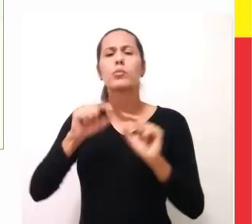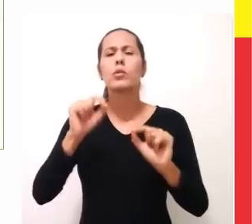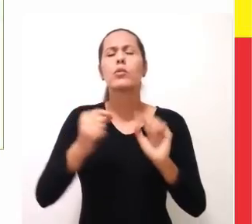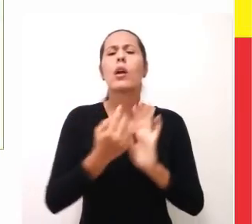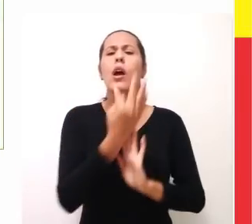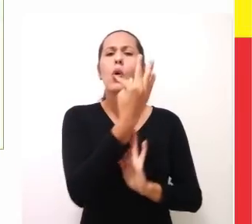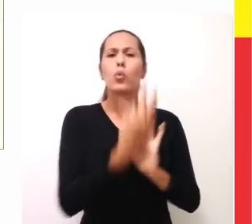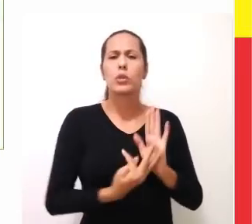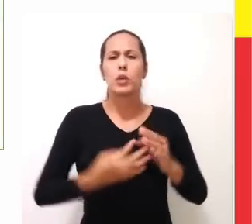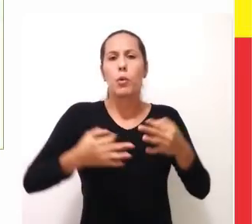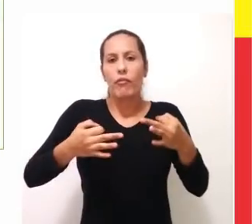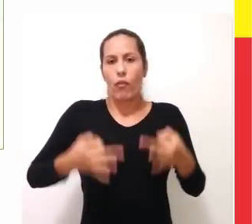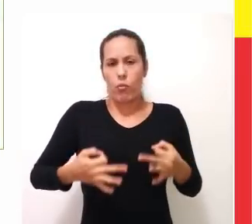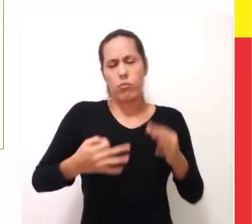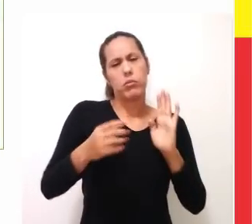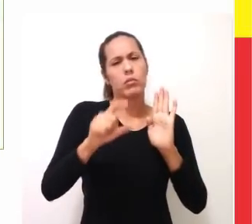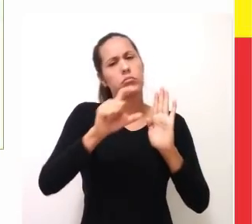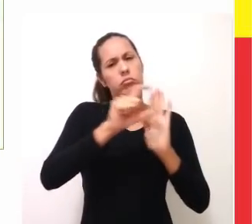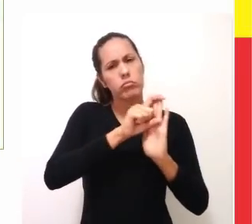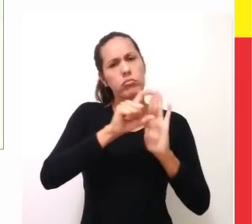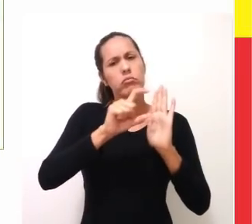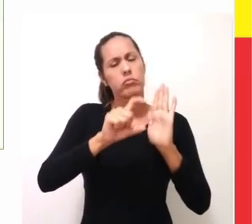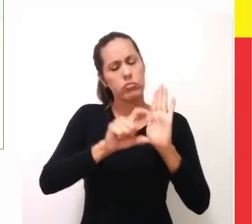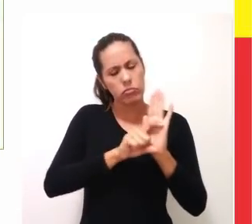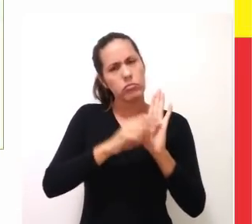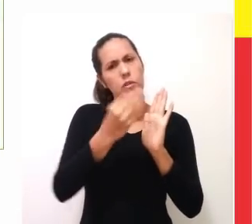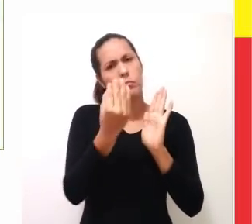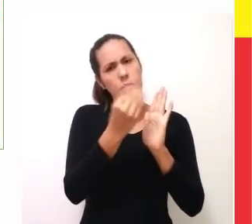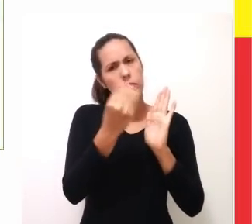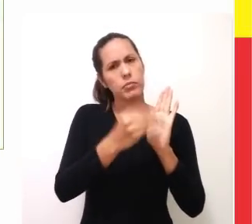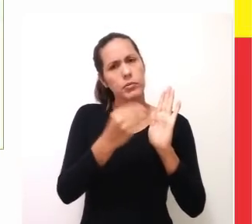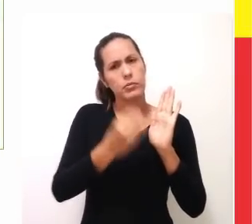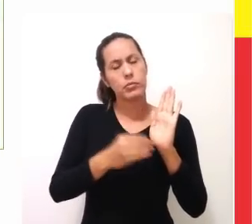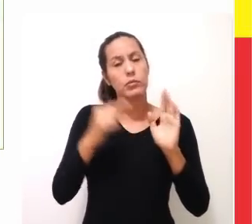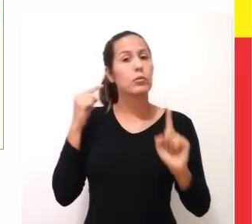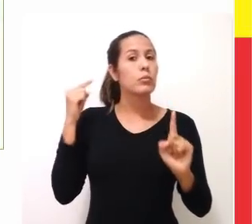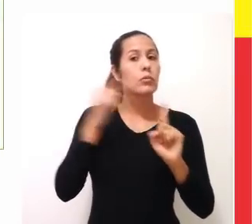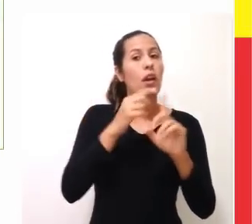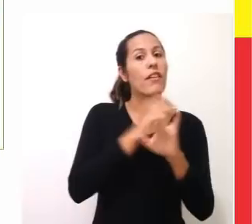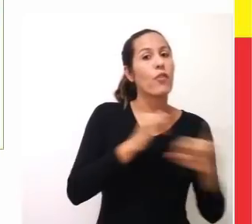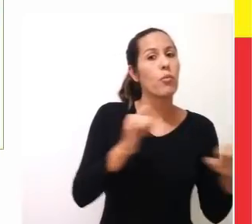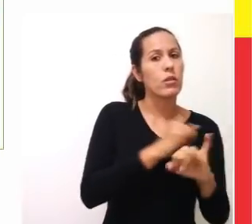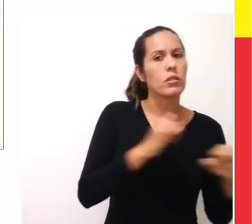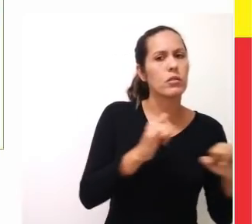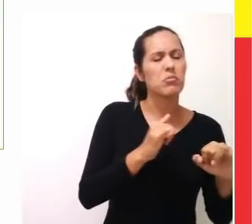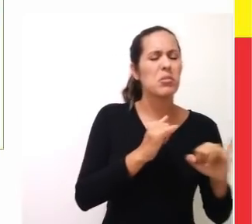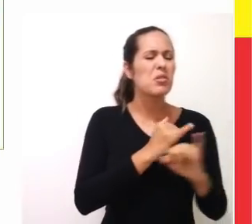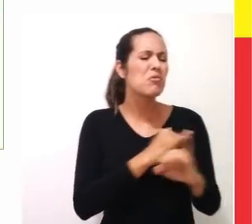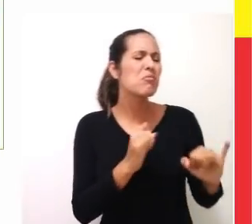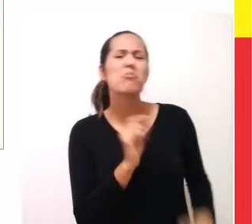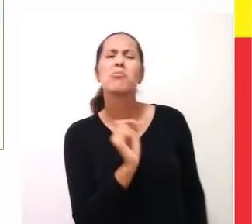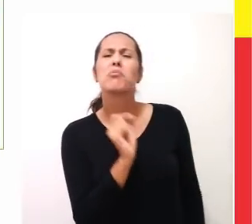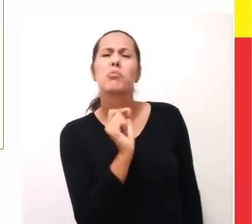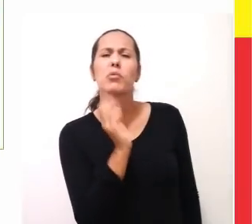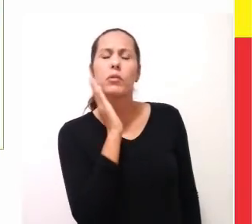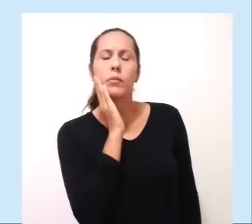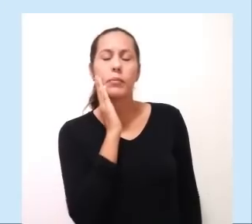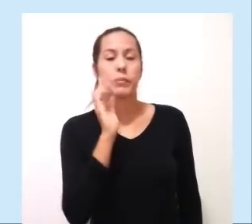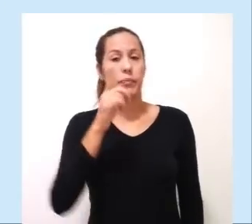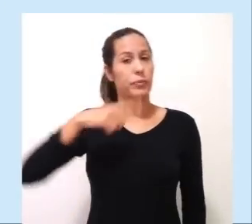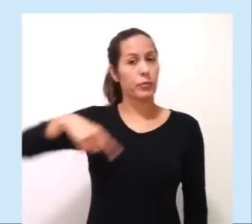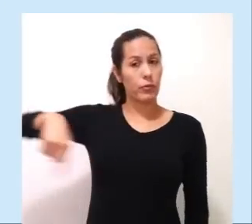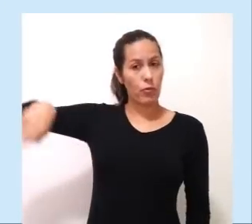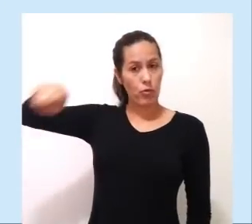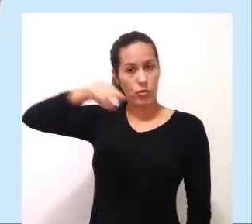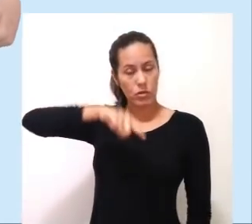que não chame a atenção sobre si, não é o texto em si, porém para a informação que carrega. O que é isso?